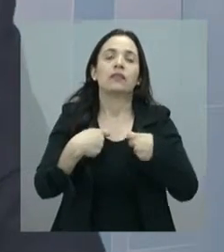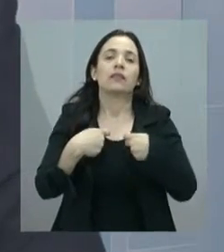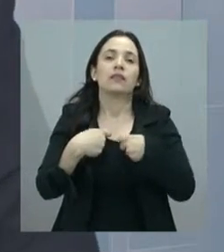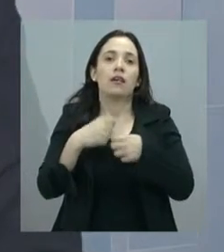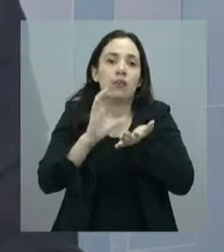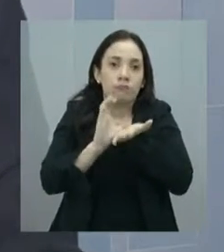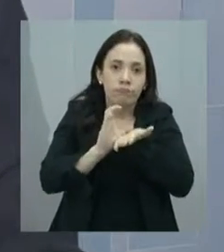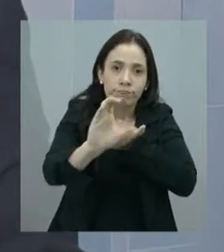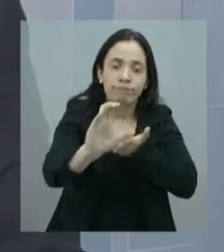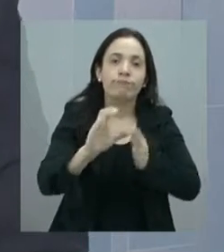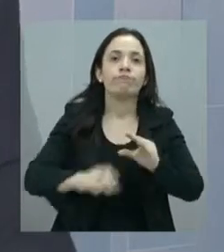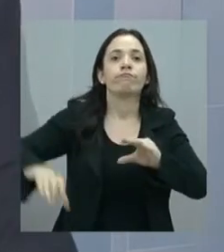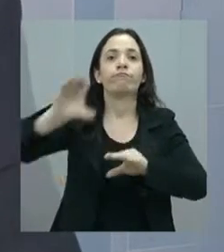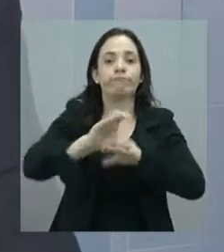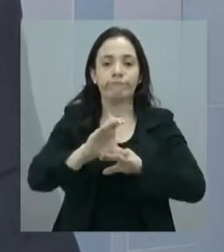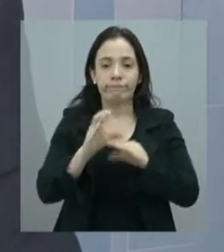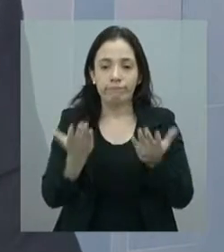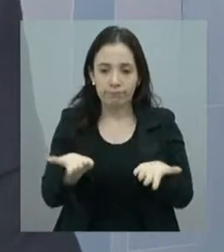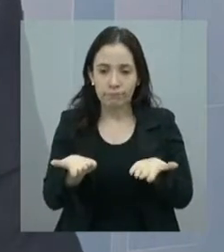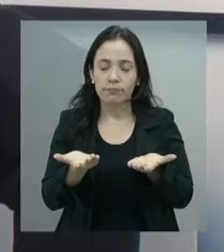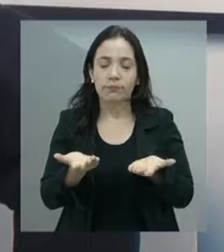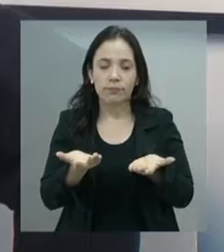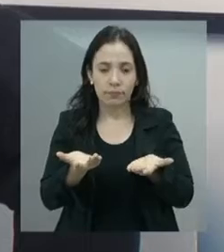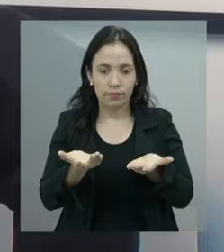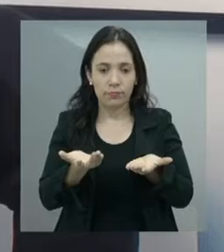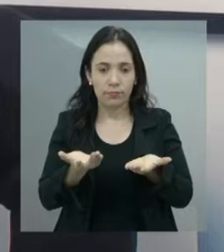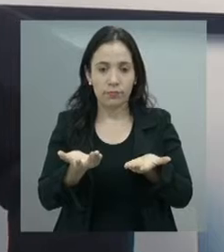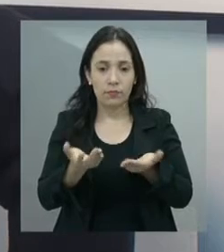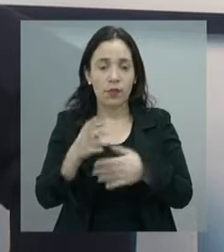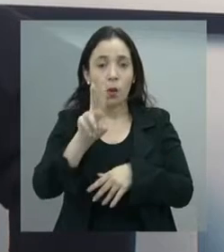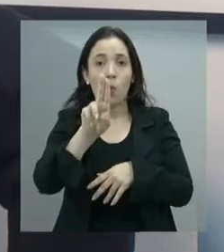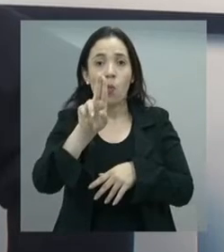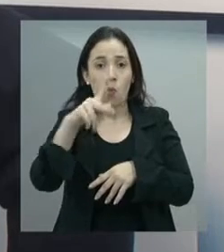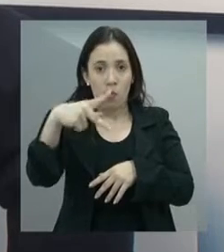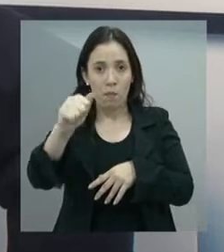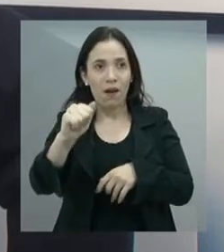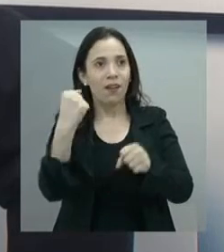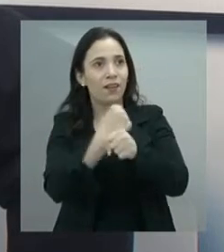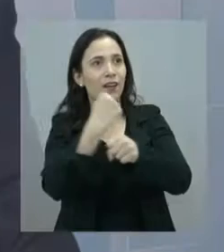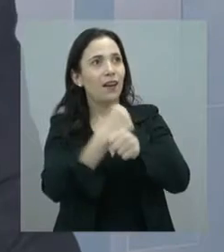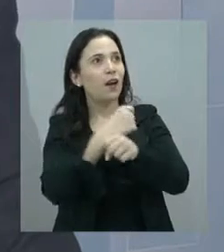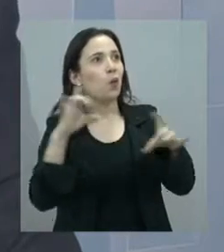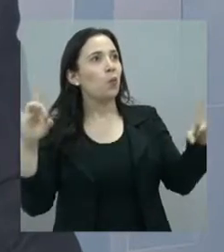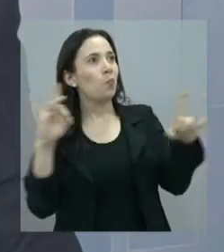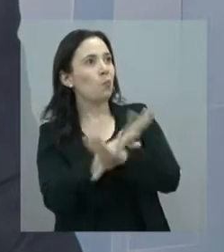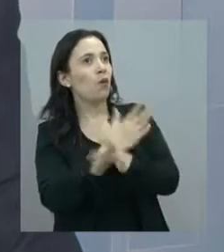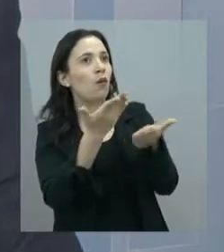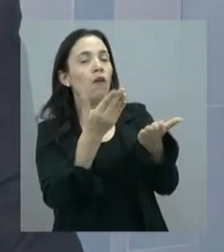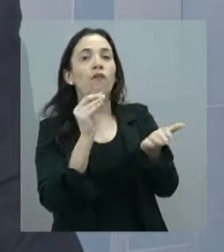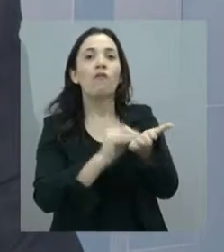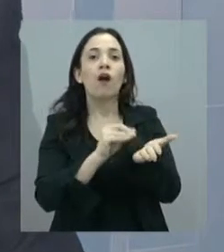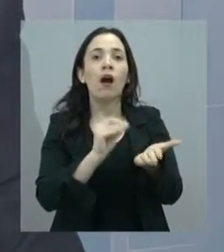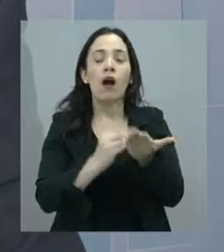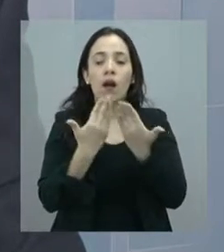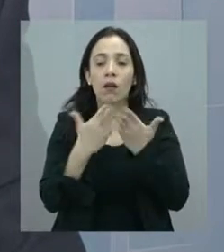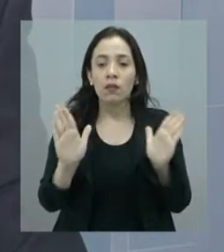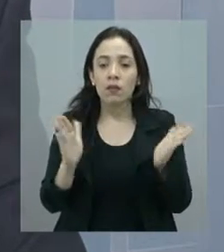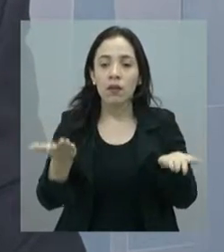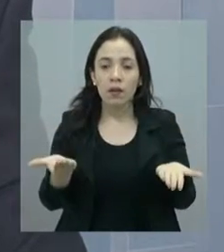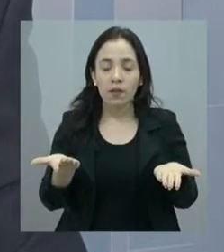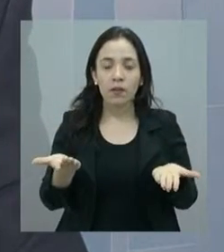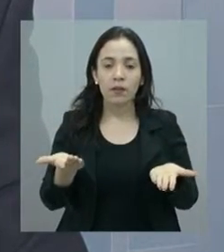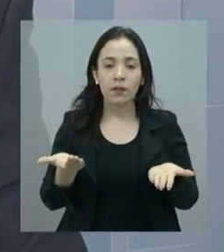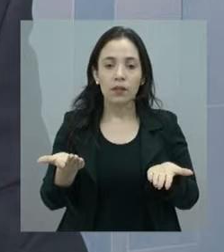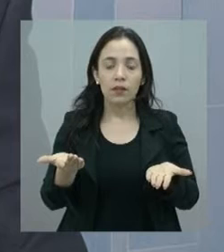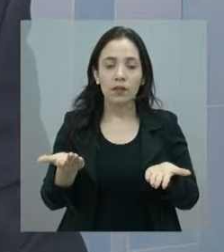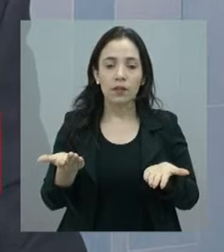fechada, né? No Brasil. A UPA pronta, toda equipada e o prefeito do modo para funcionar. Caso quando você inaugura uma UPA, demora às vezes 6 meses,